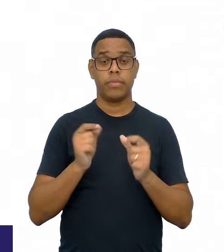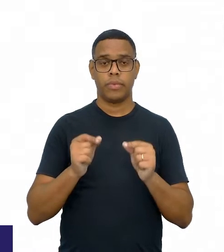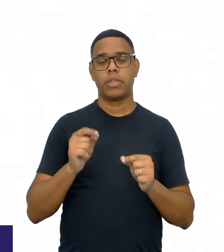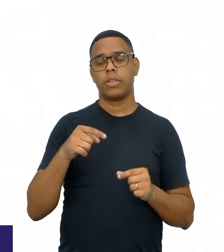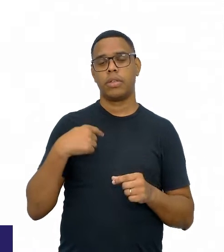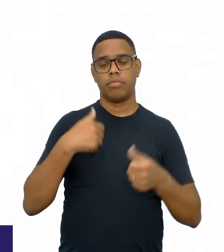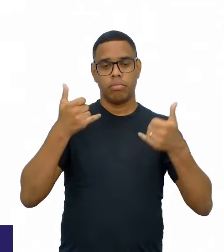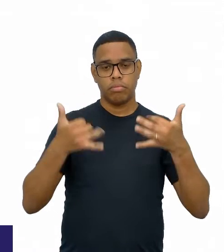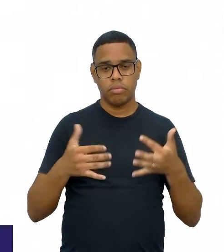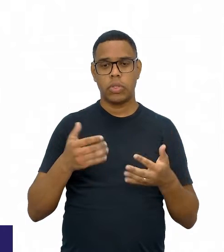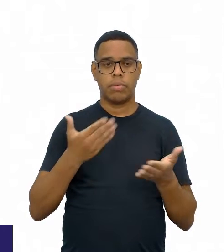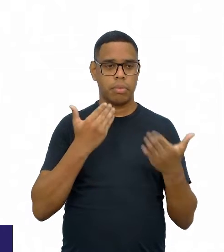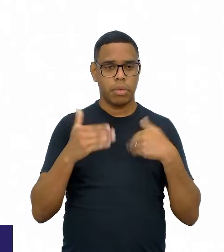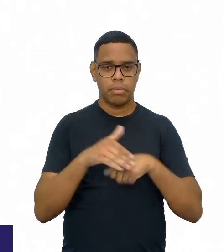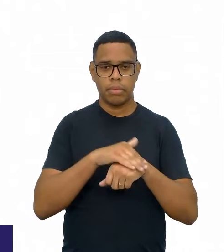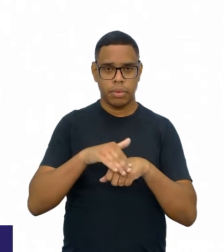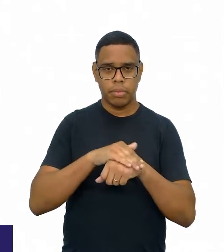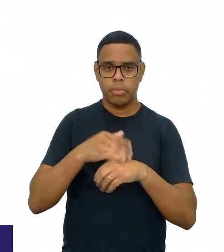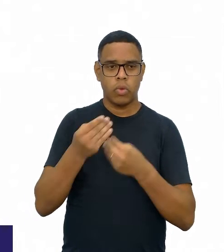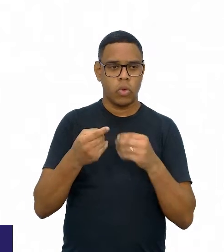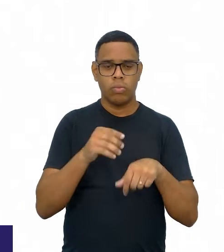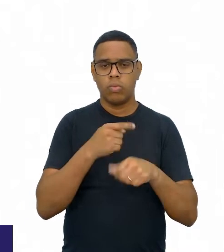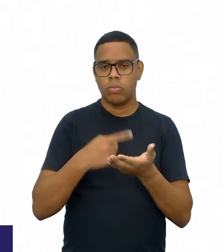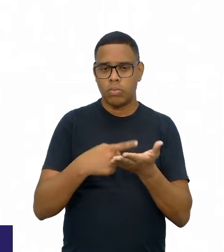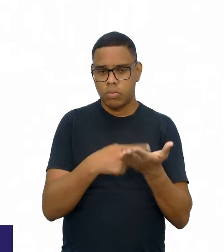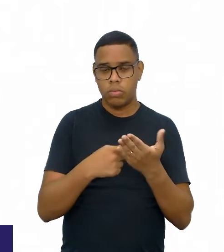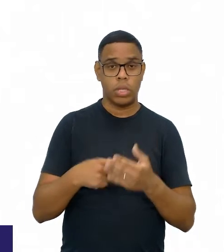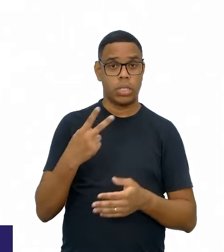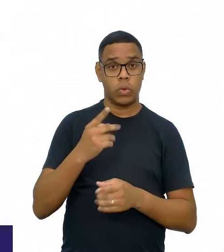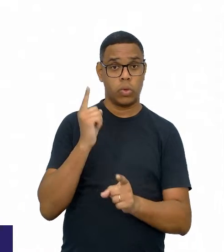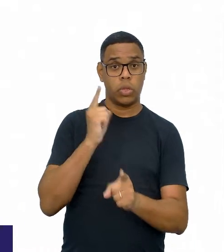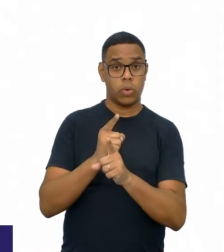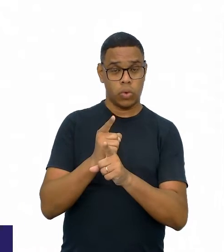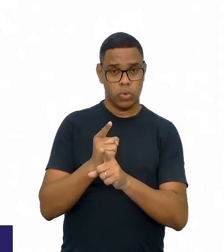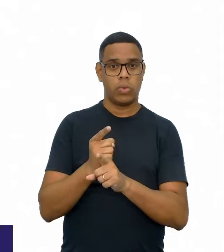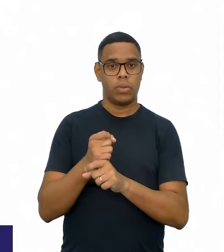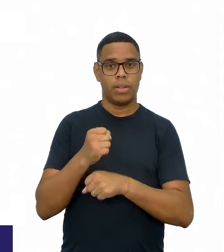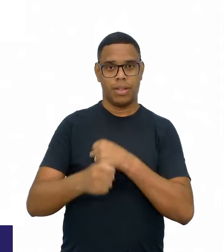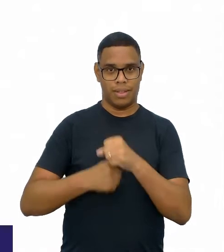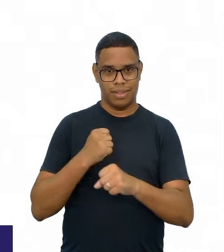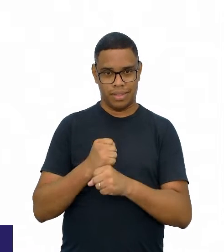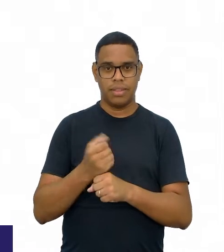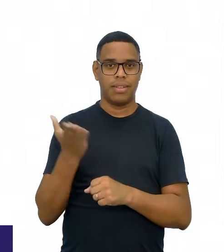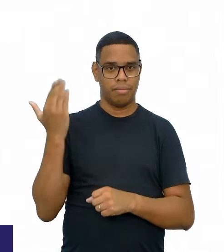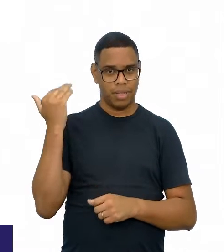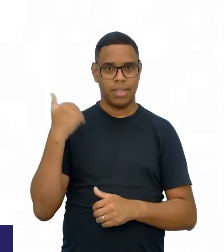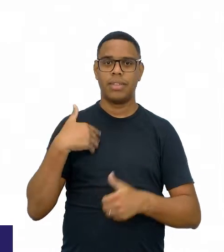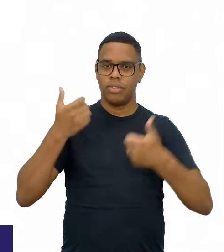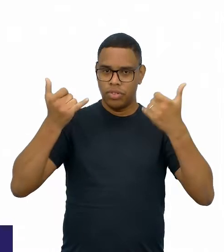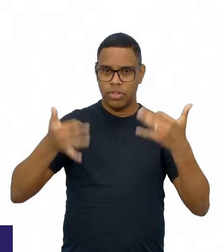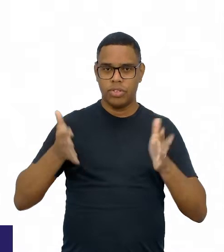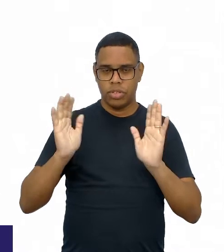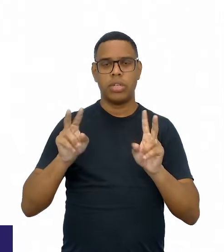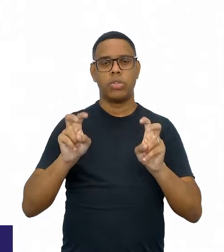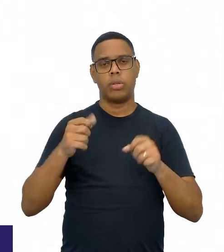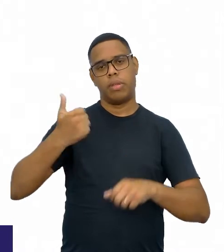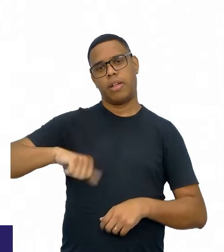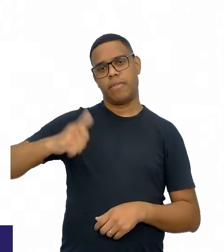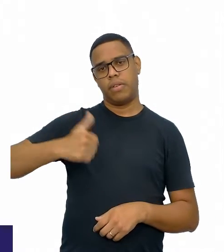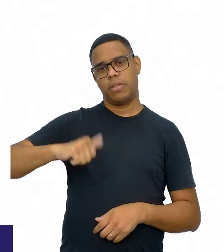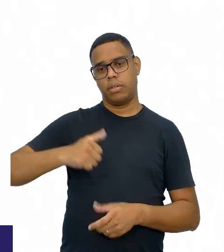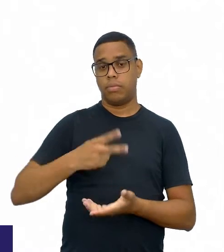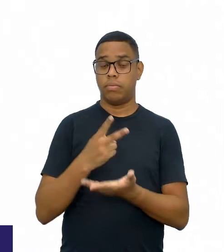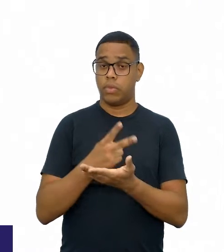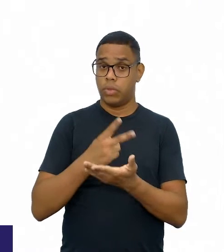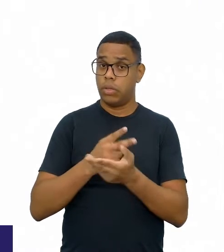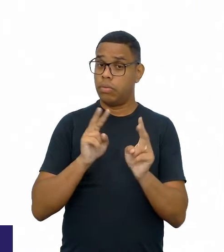onde retomaremos as discussões feitas no nosso segundo encontro do ano, quando discutimos sobre a avaliação,